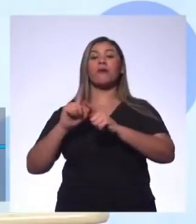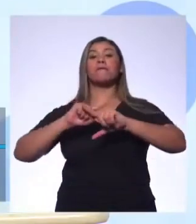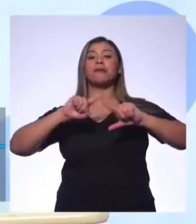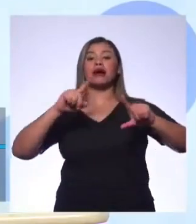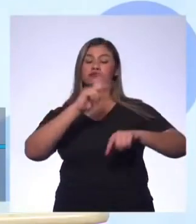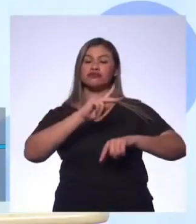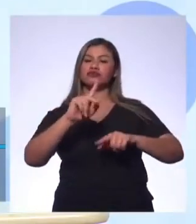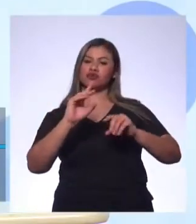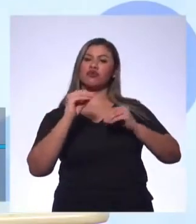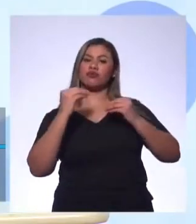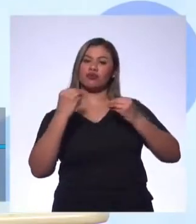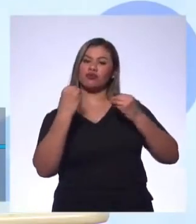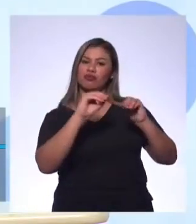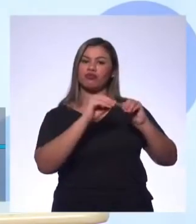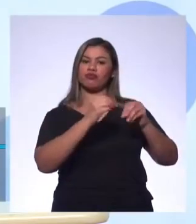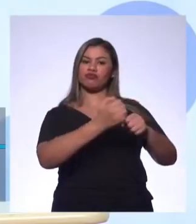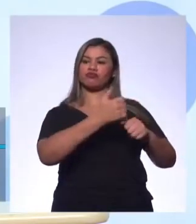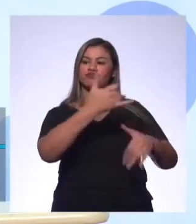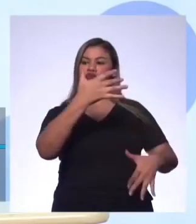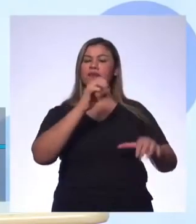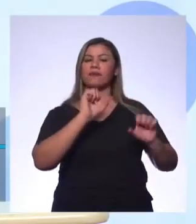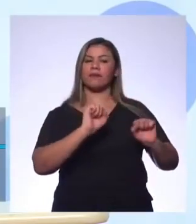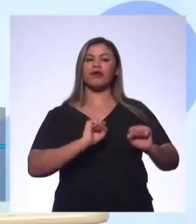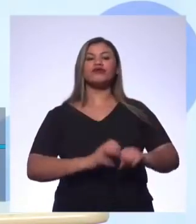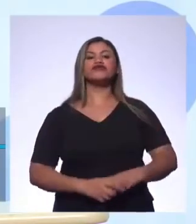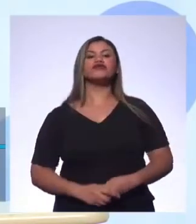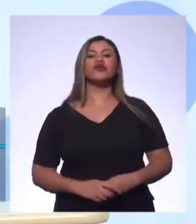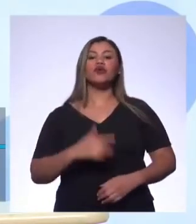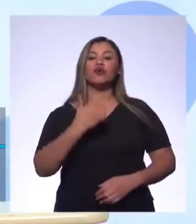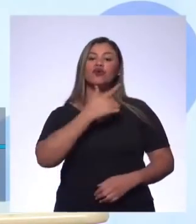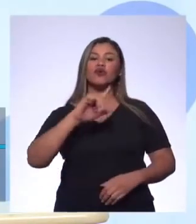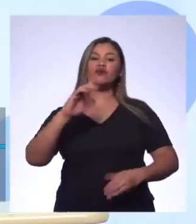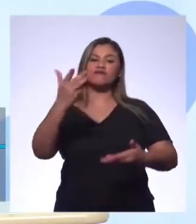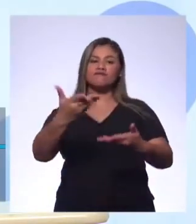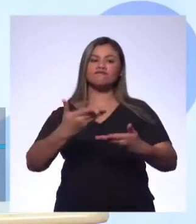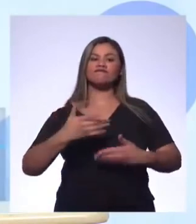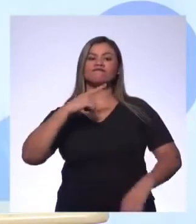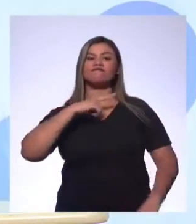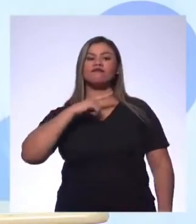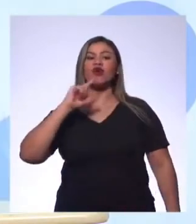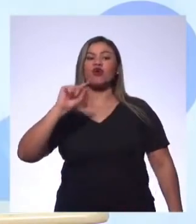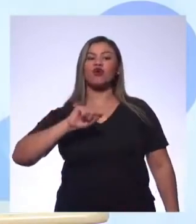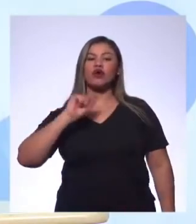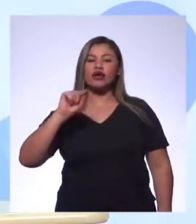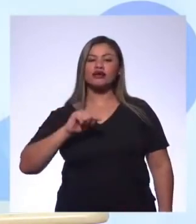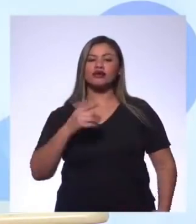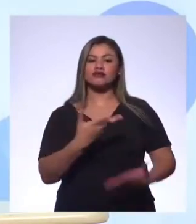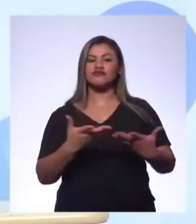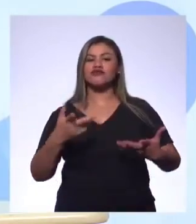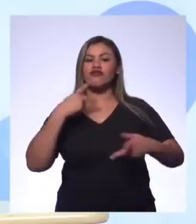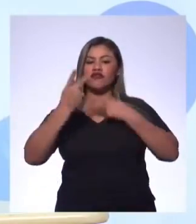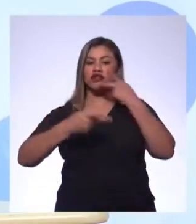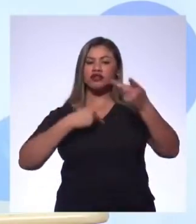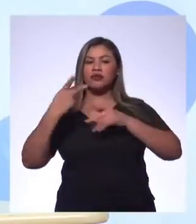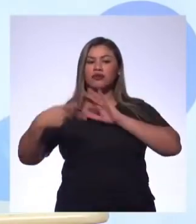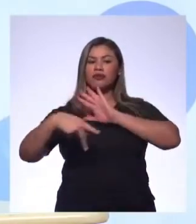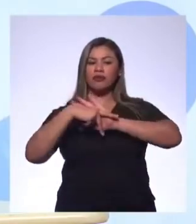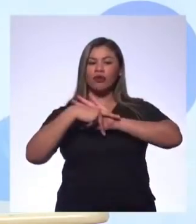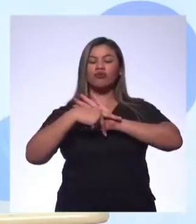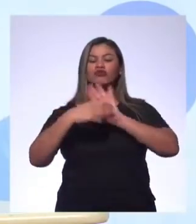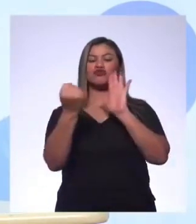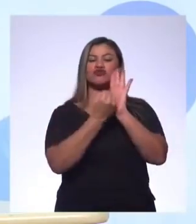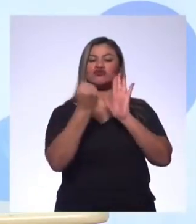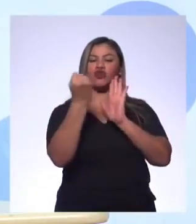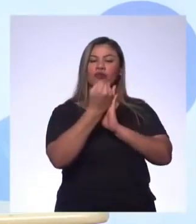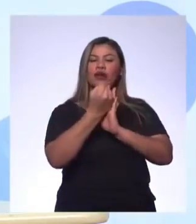professores também vão poder colocar para a gente isso. A outra, a próxima acolhida aí, então, já que a gente está falando, né, de